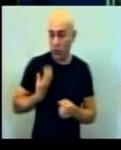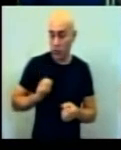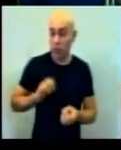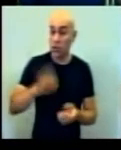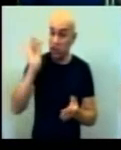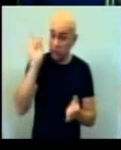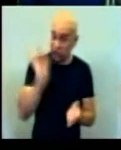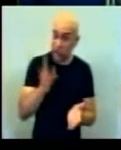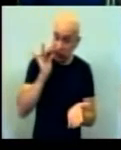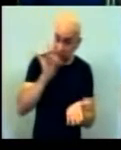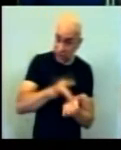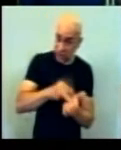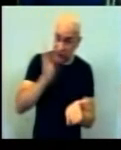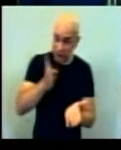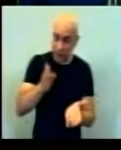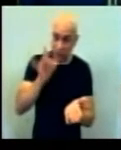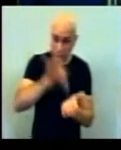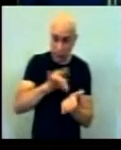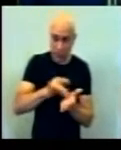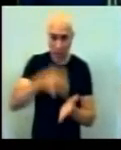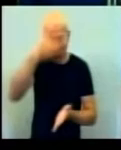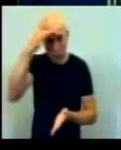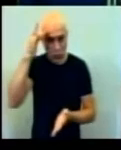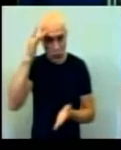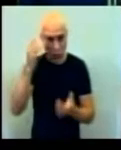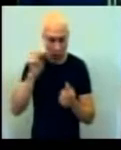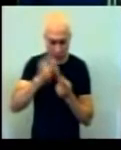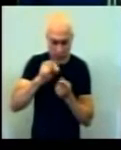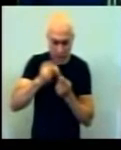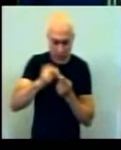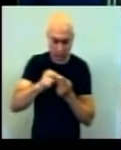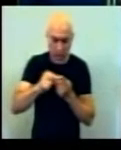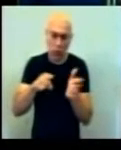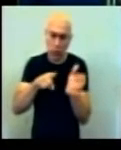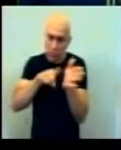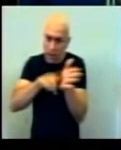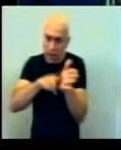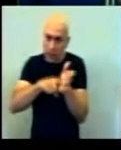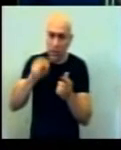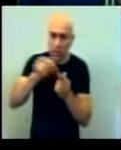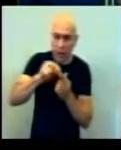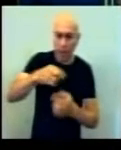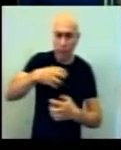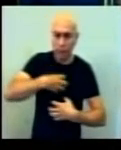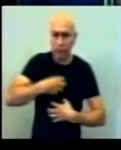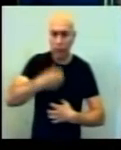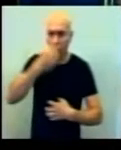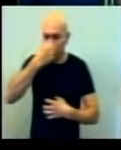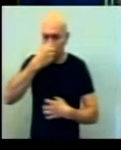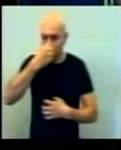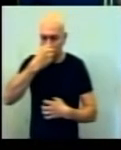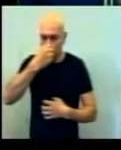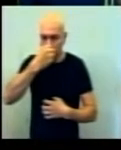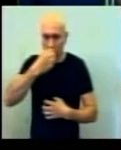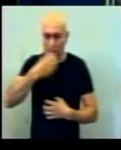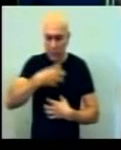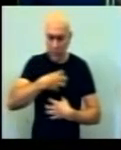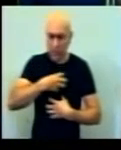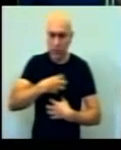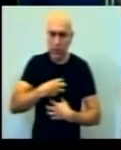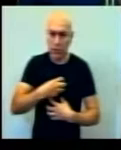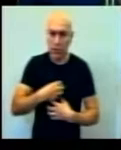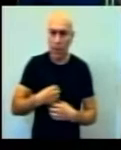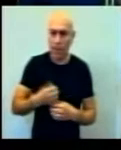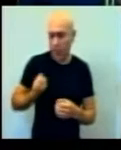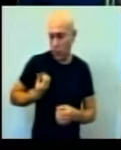confirmados, atualizados, e os demais de testados negativos e estado gripal notificados até o momento, são